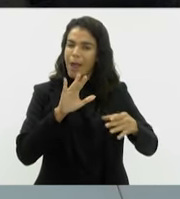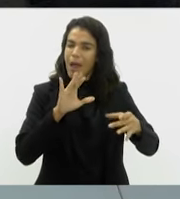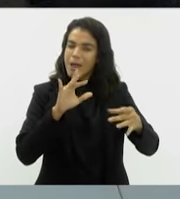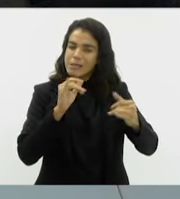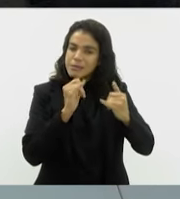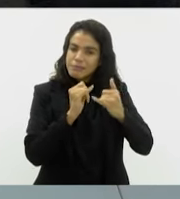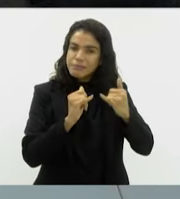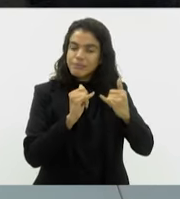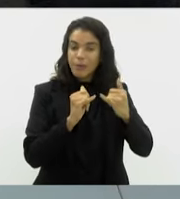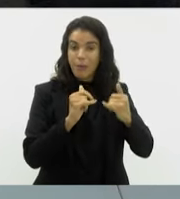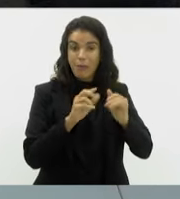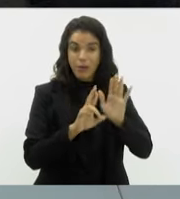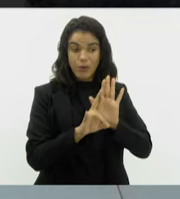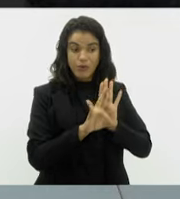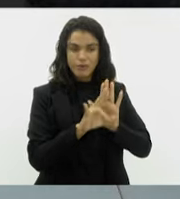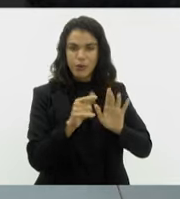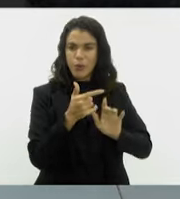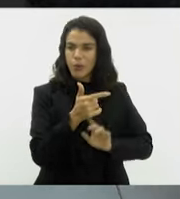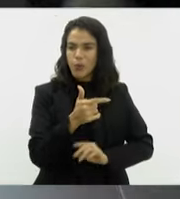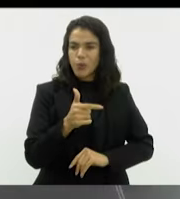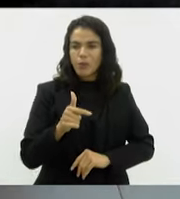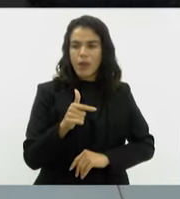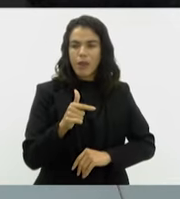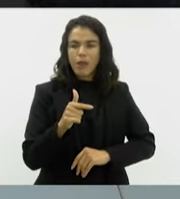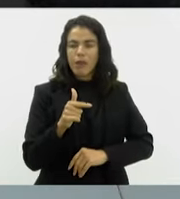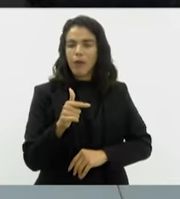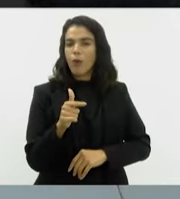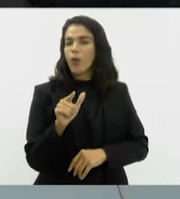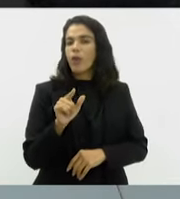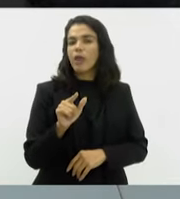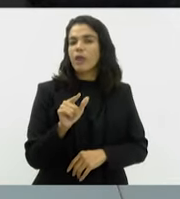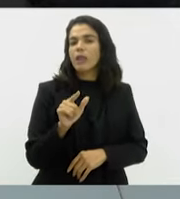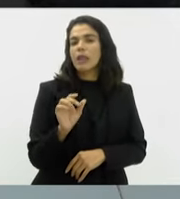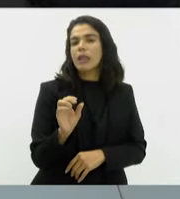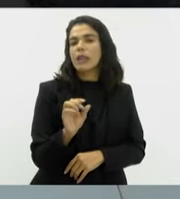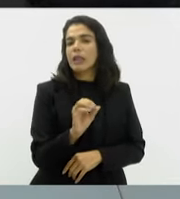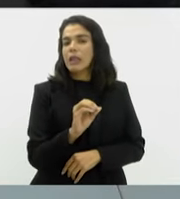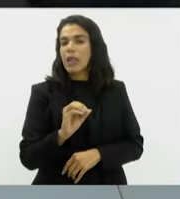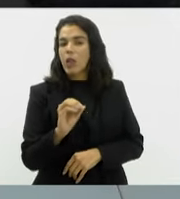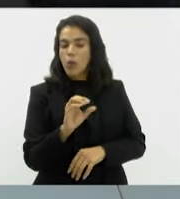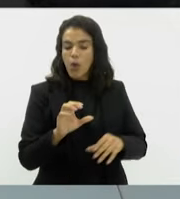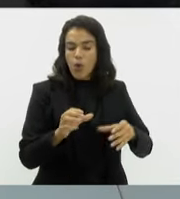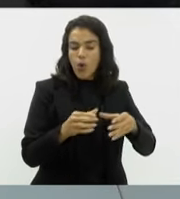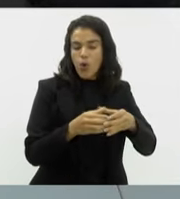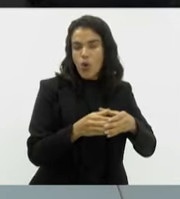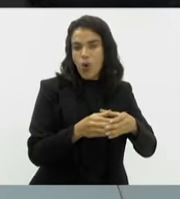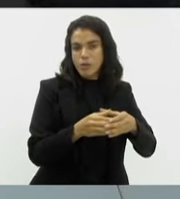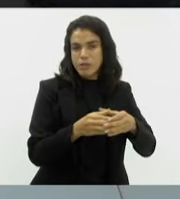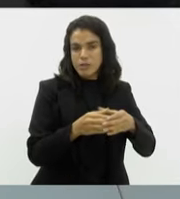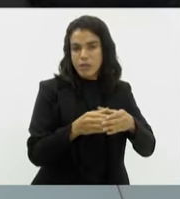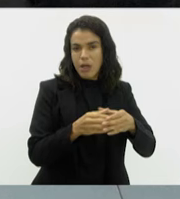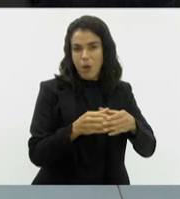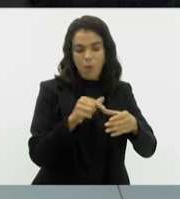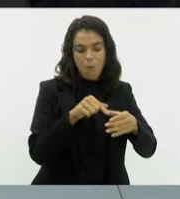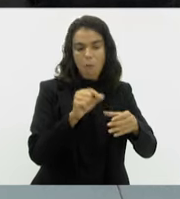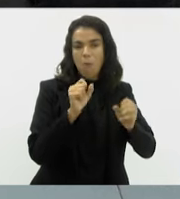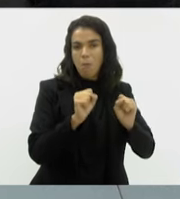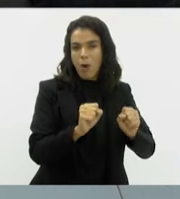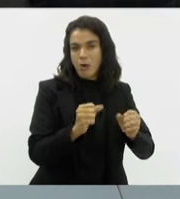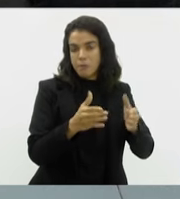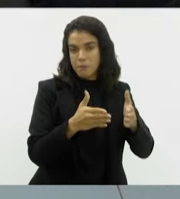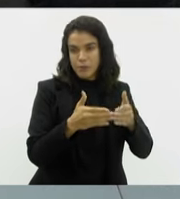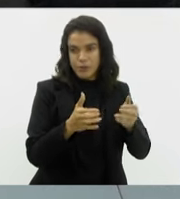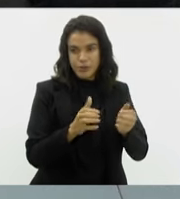tem no regimento interno dizendo que qualquer que nenhuma comissão, ou só essa XYZ, pode pedir. Tem que estar